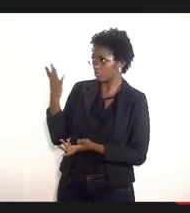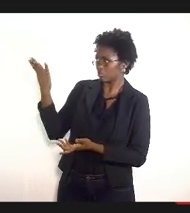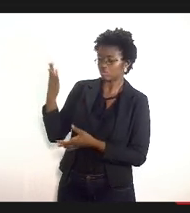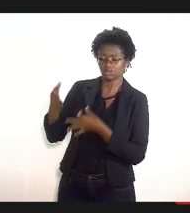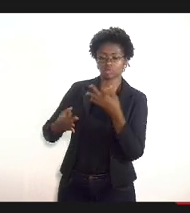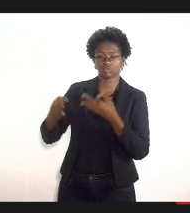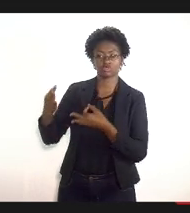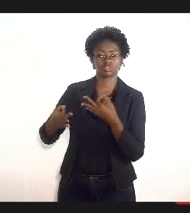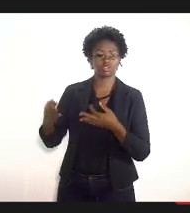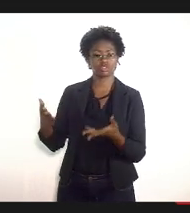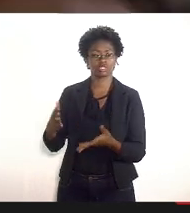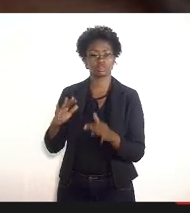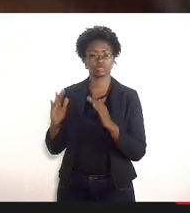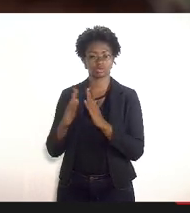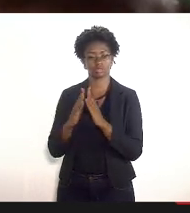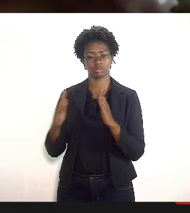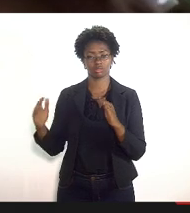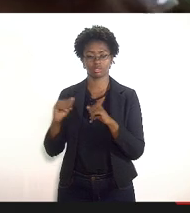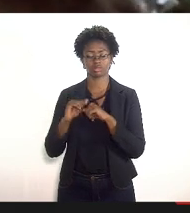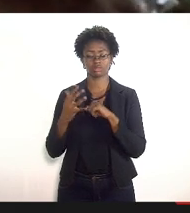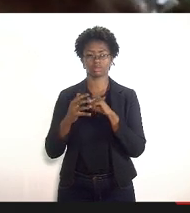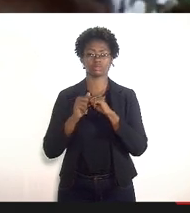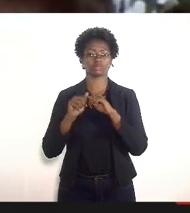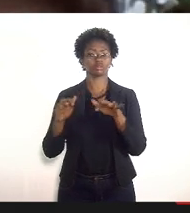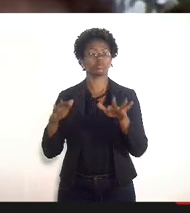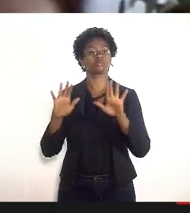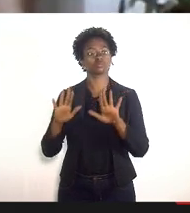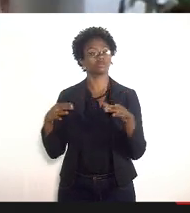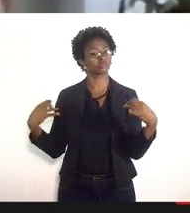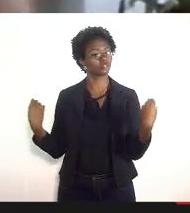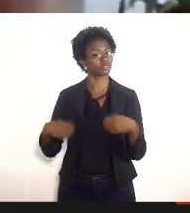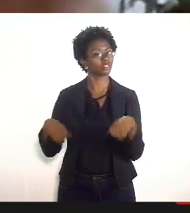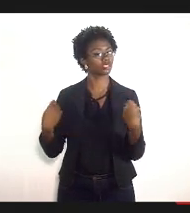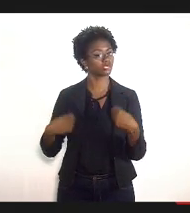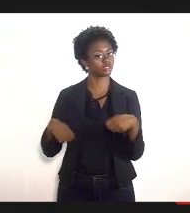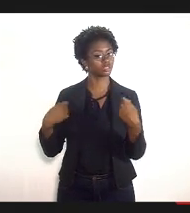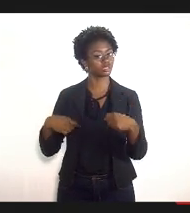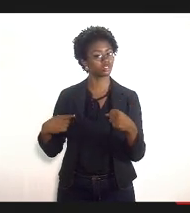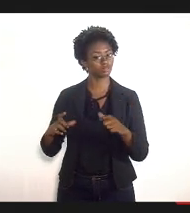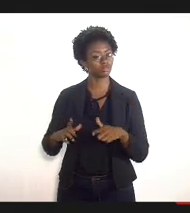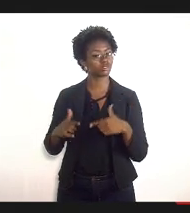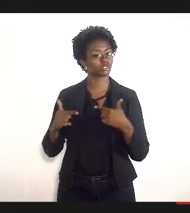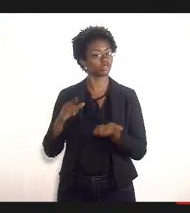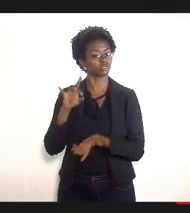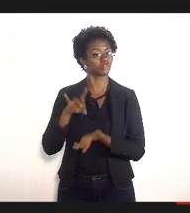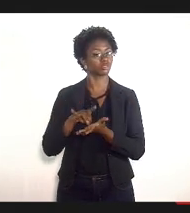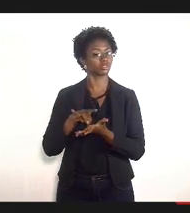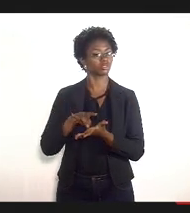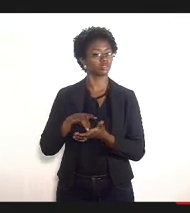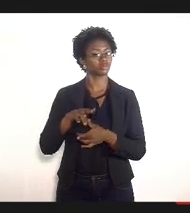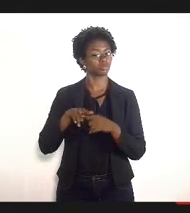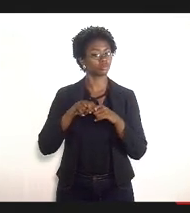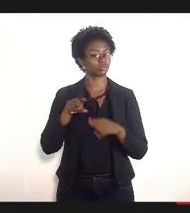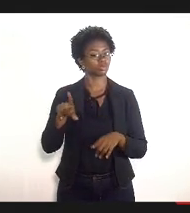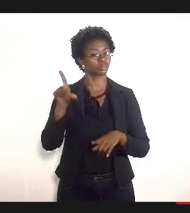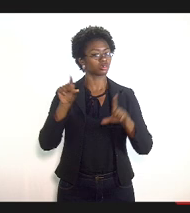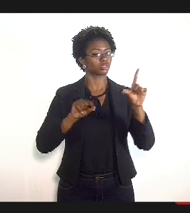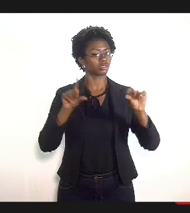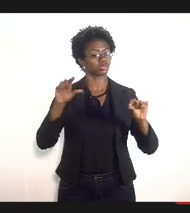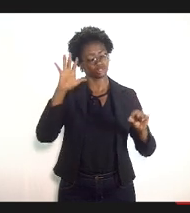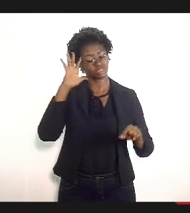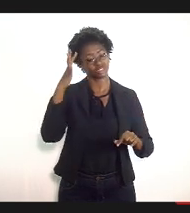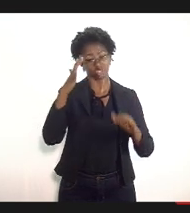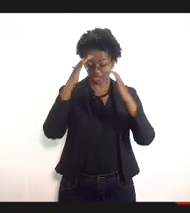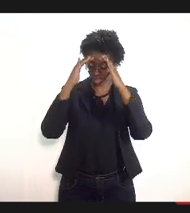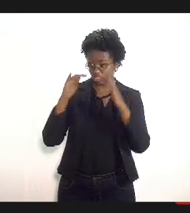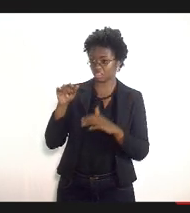pandemia. Mas nós temos essa decisão, nós precisamos discutir medidas concretas no sentido de que essa decisão seja cumprida,